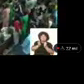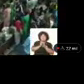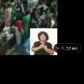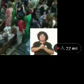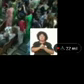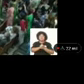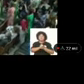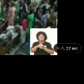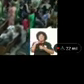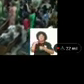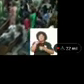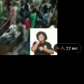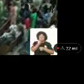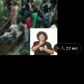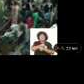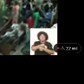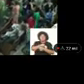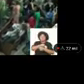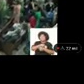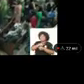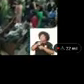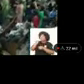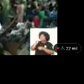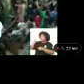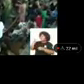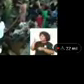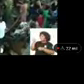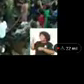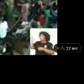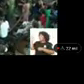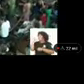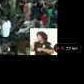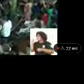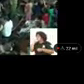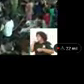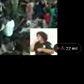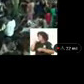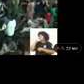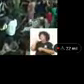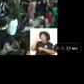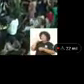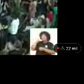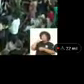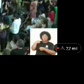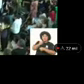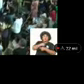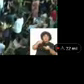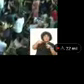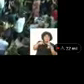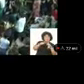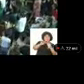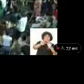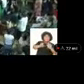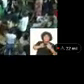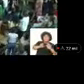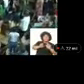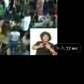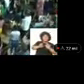outro lado mentindo. O outro lado falando do nosso trabalho. Mas o Senhor, Ele sabe de todas as coisas.